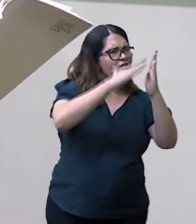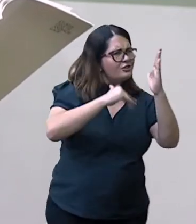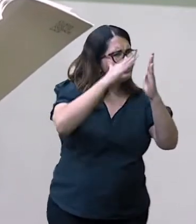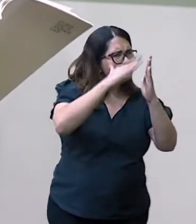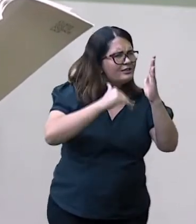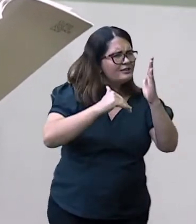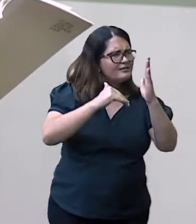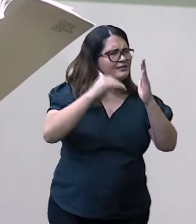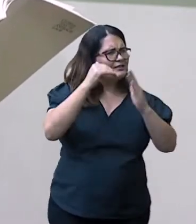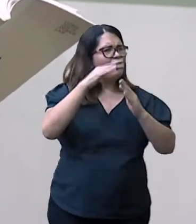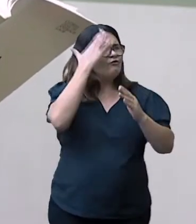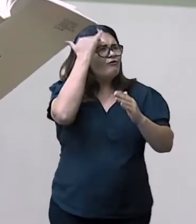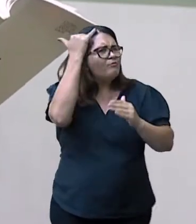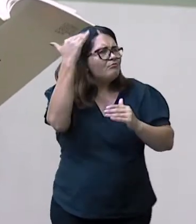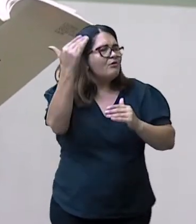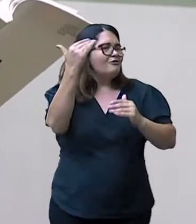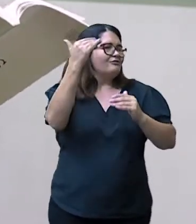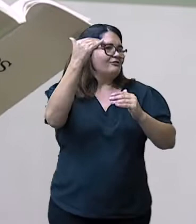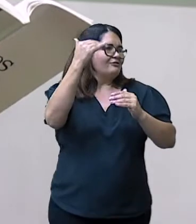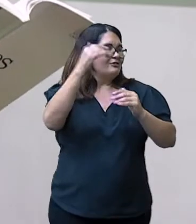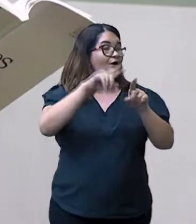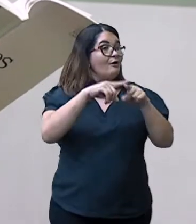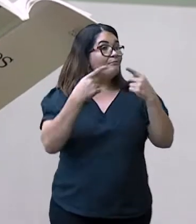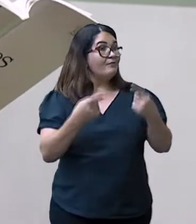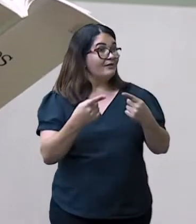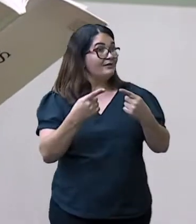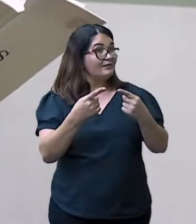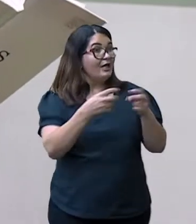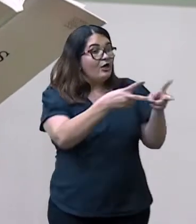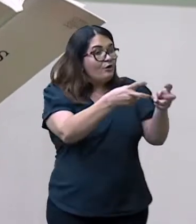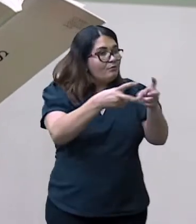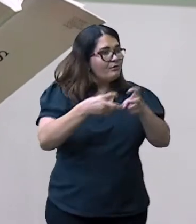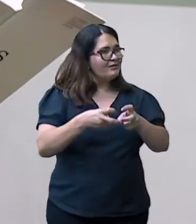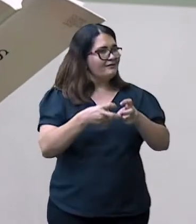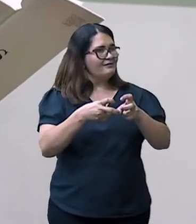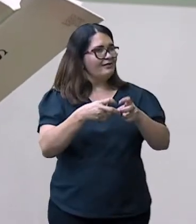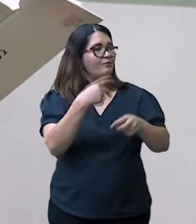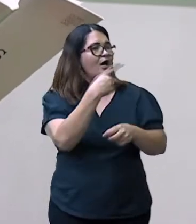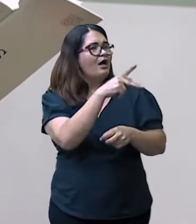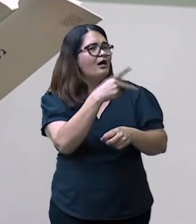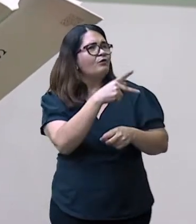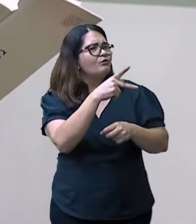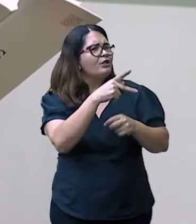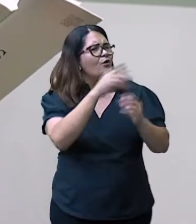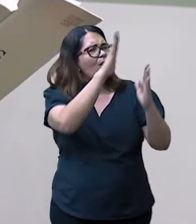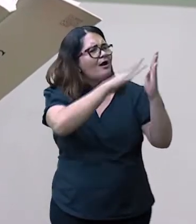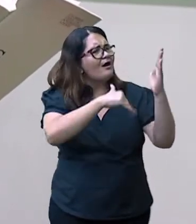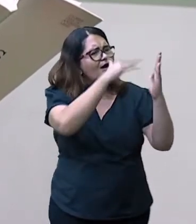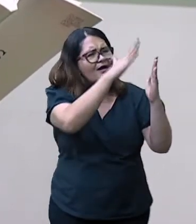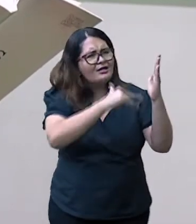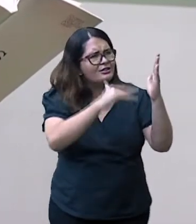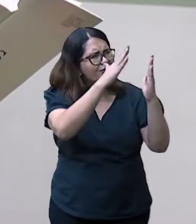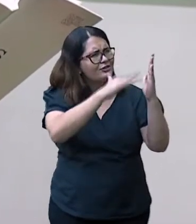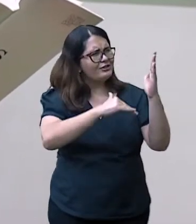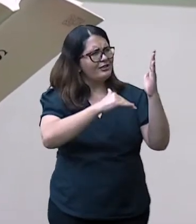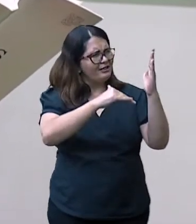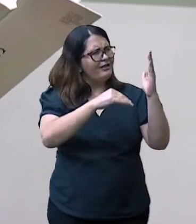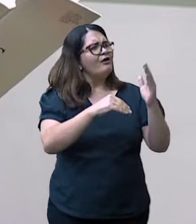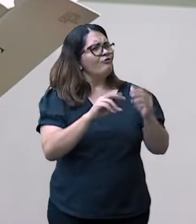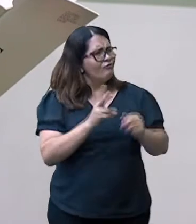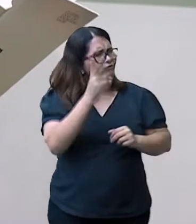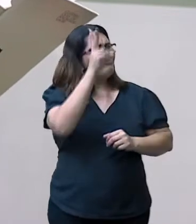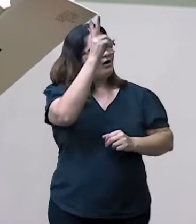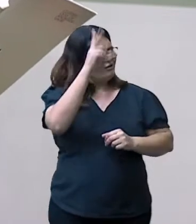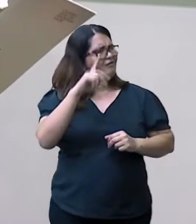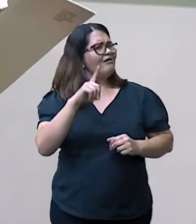Isso não impede que eu fique daqui, torcendo pelo merecido reconhecimento público do seu valor,